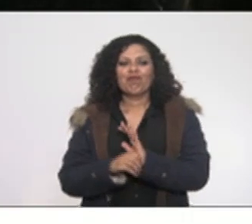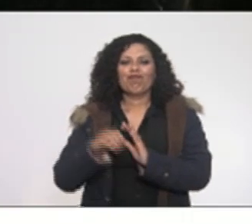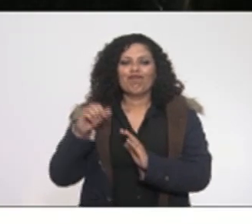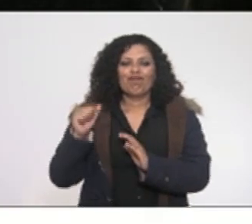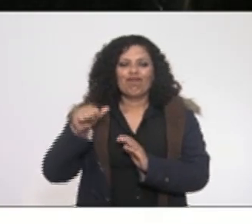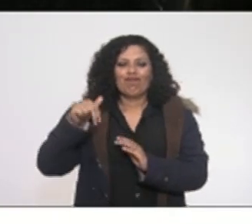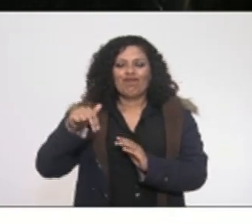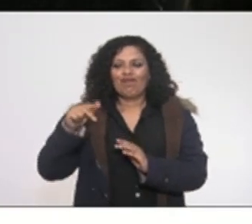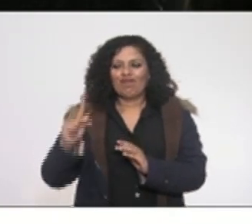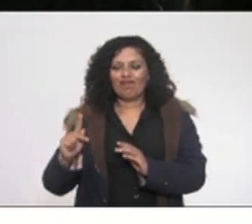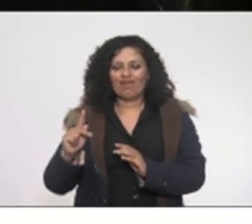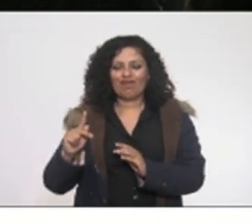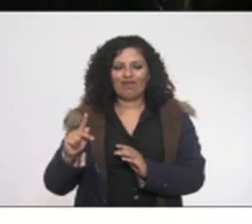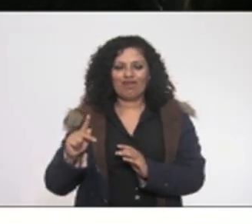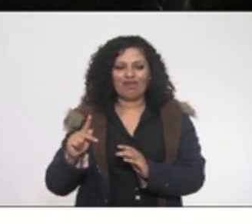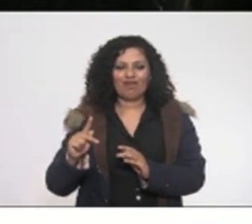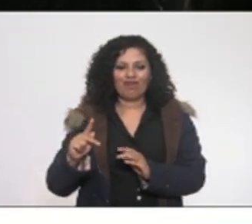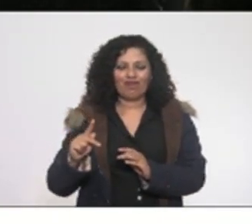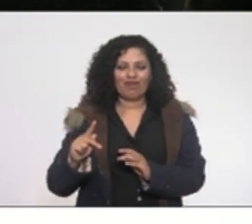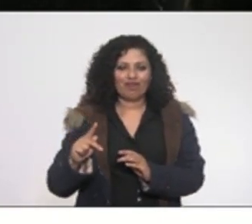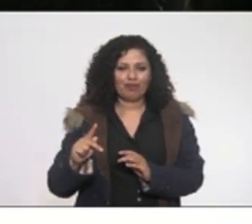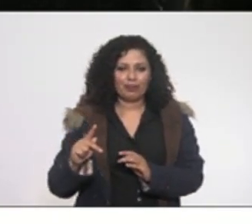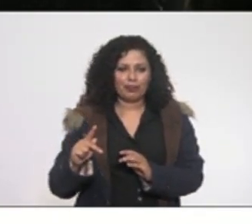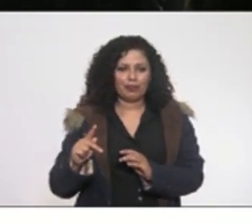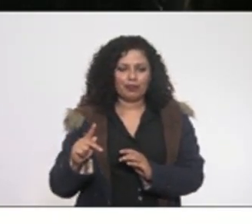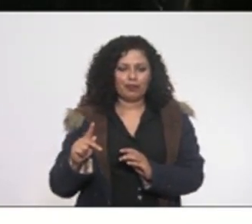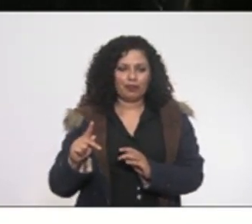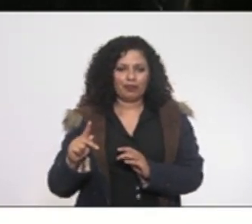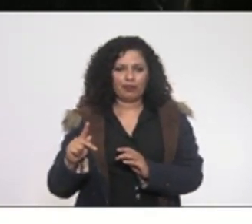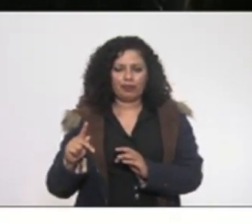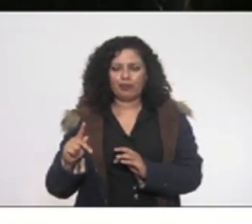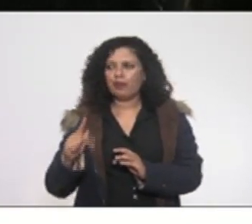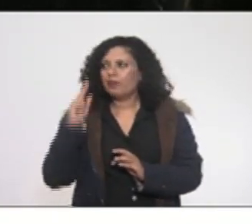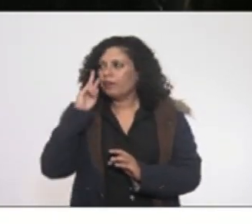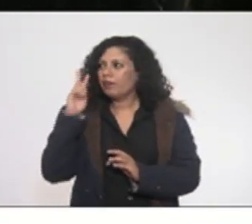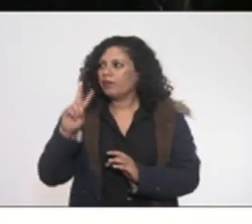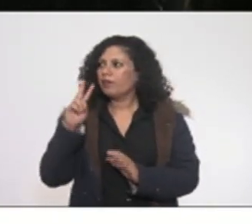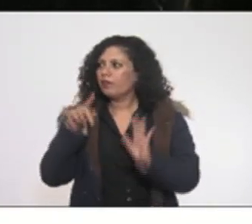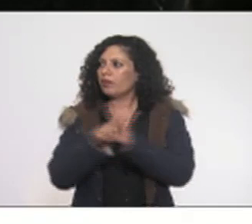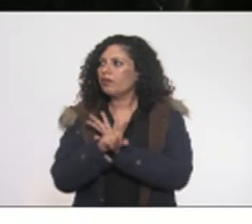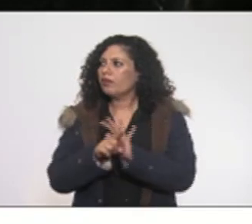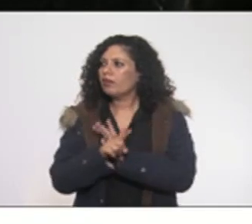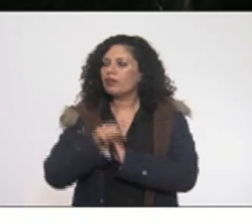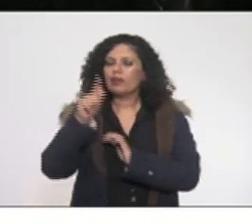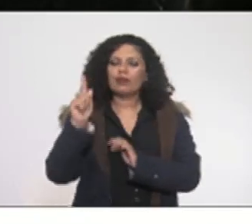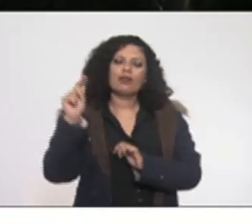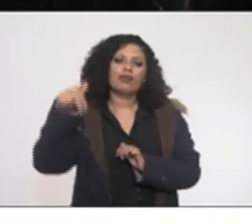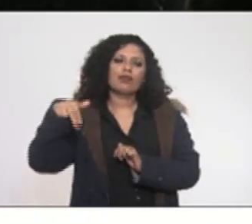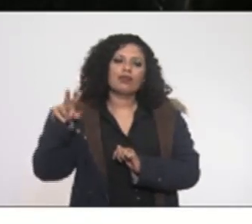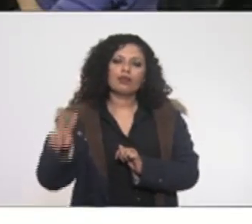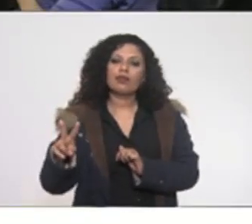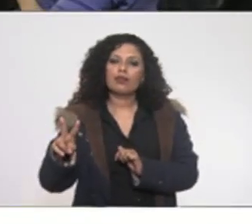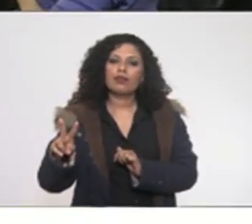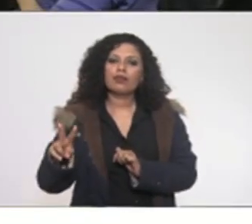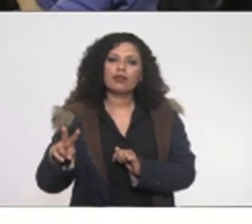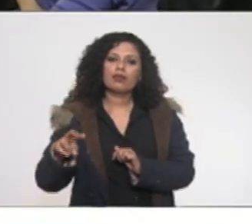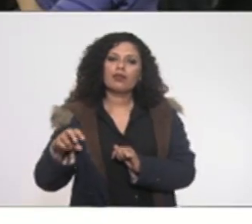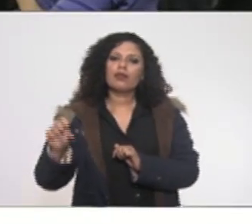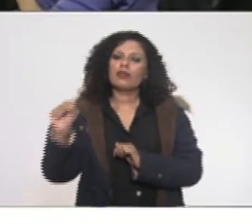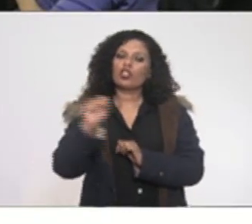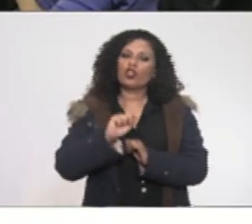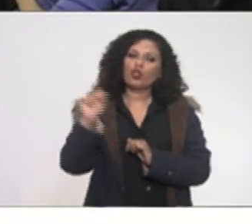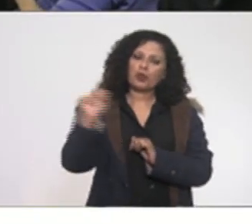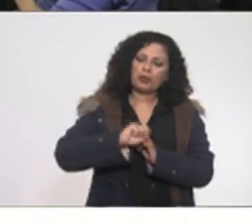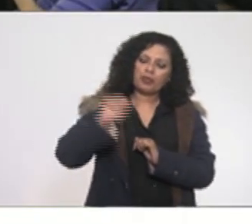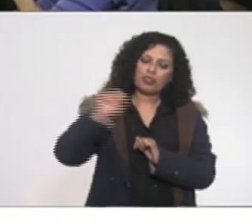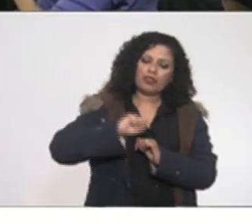das exigências para... posto de GNV? Isso. Aí é o setor Superintendência